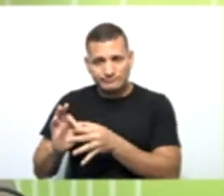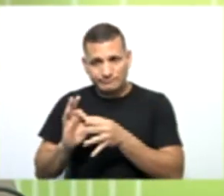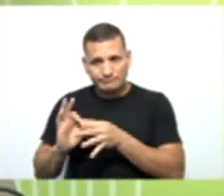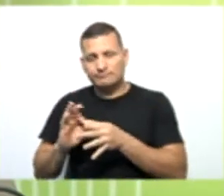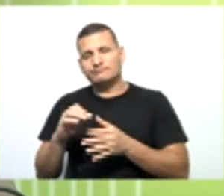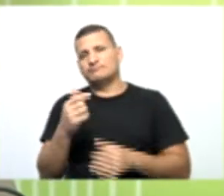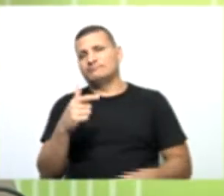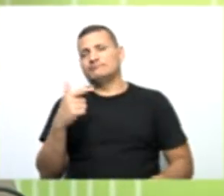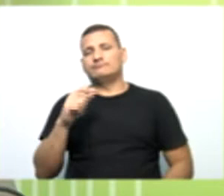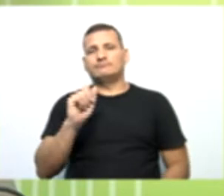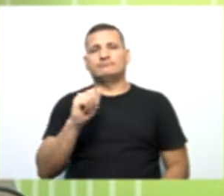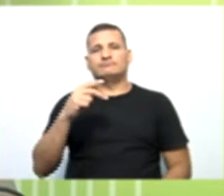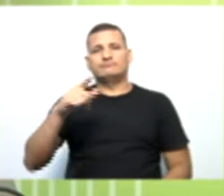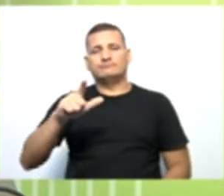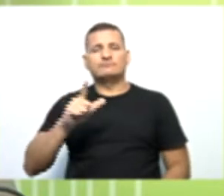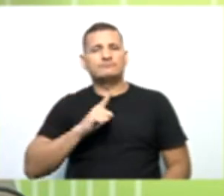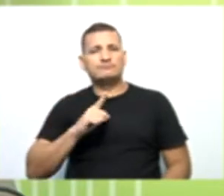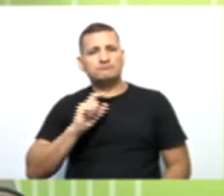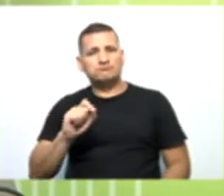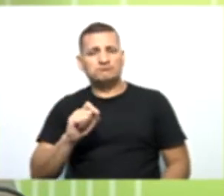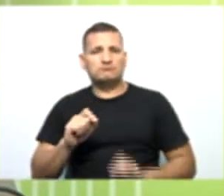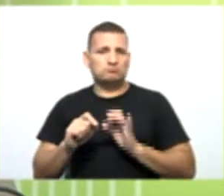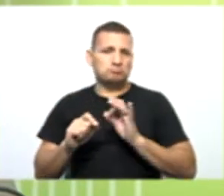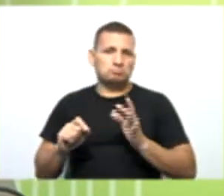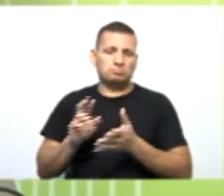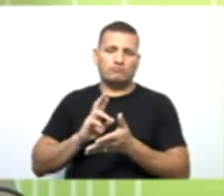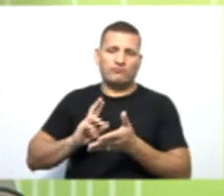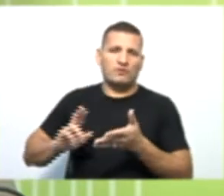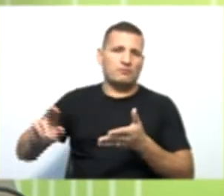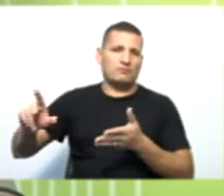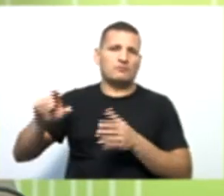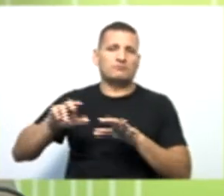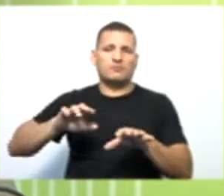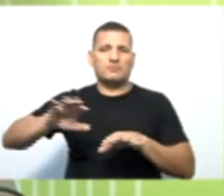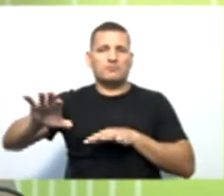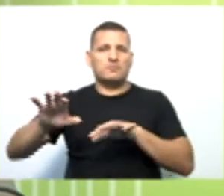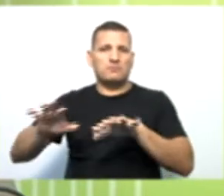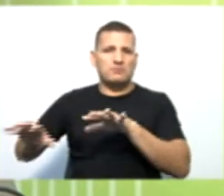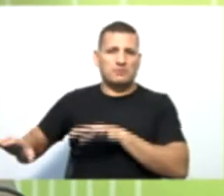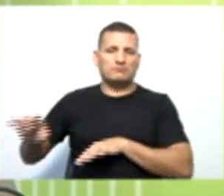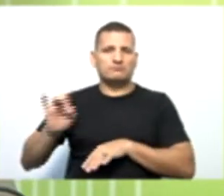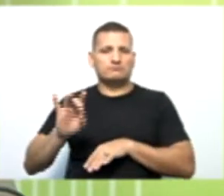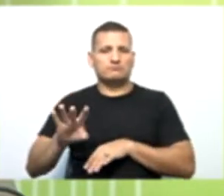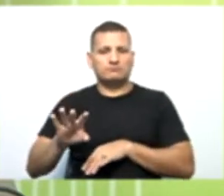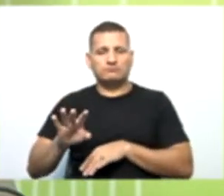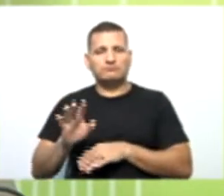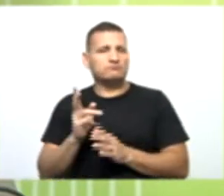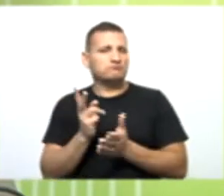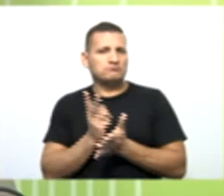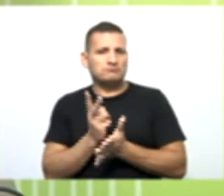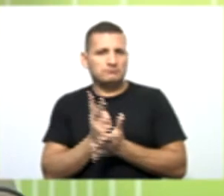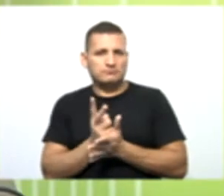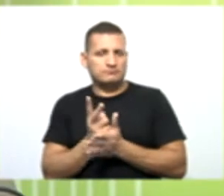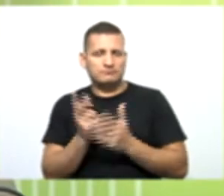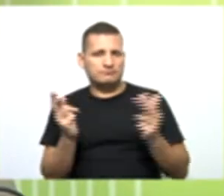produtivo local. Eu vou ter o quê? Vários produtores isolados. Mesma coisa, se algum desses